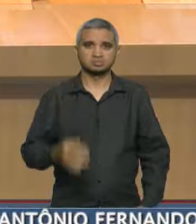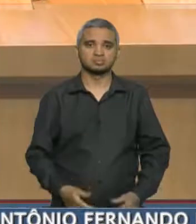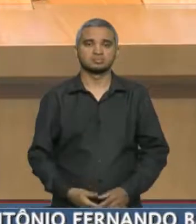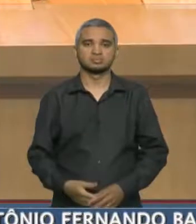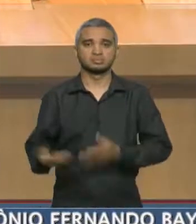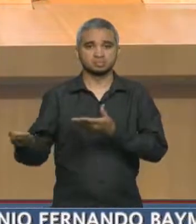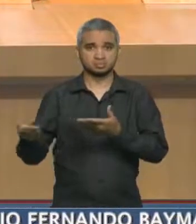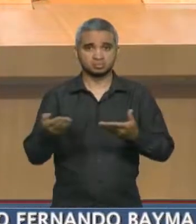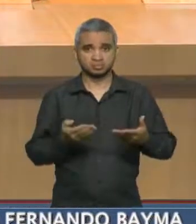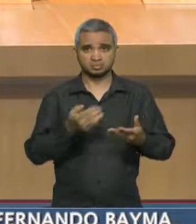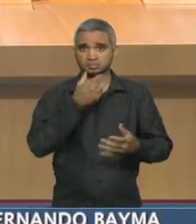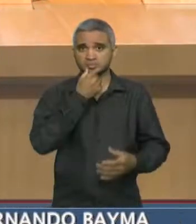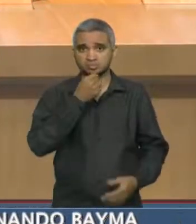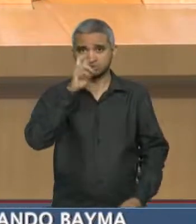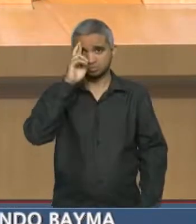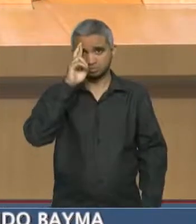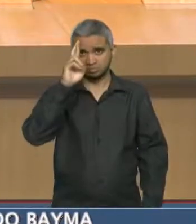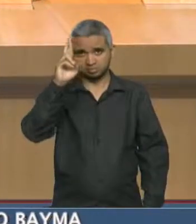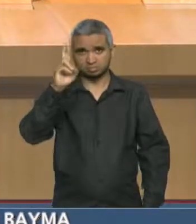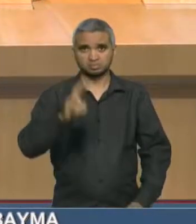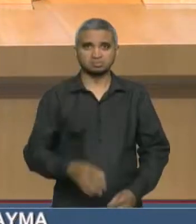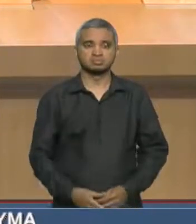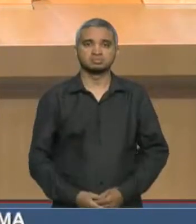Excelentíssimo senhor